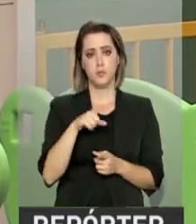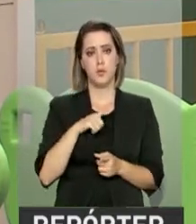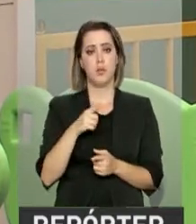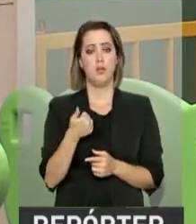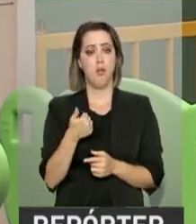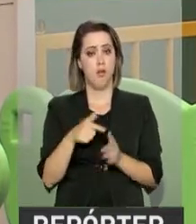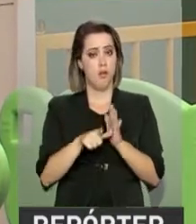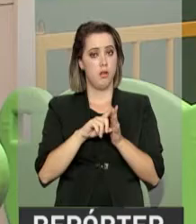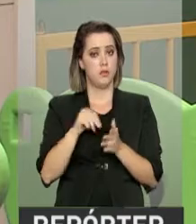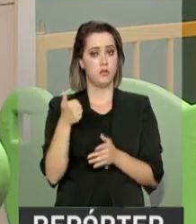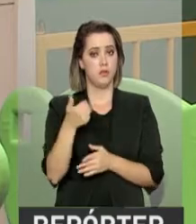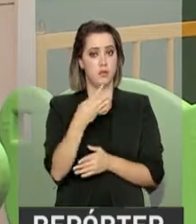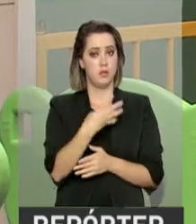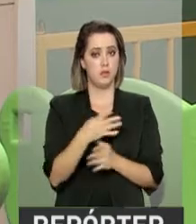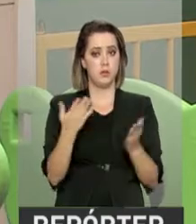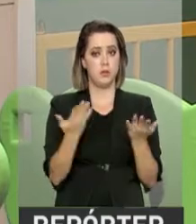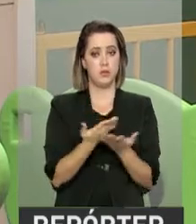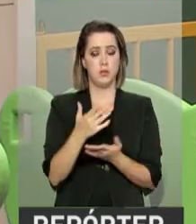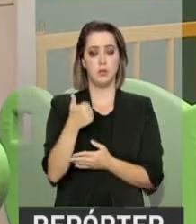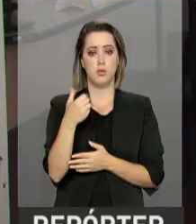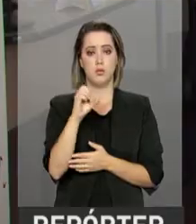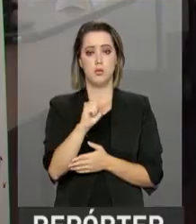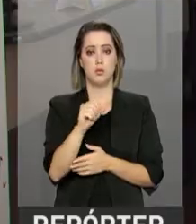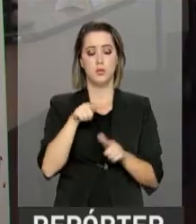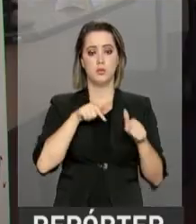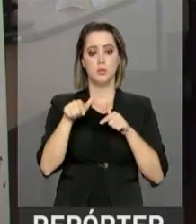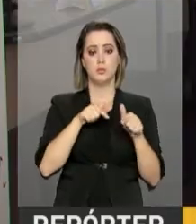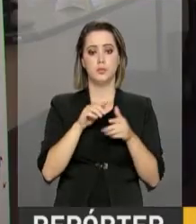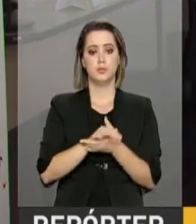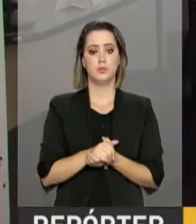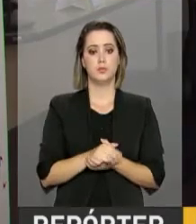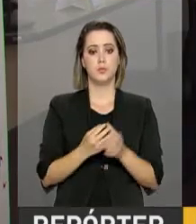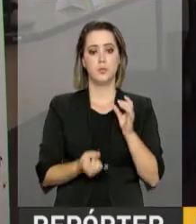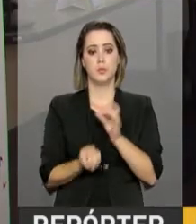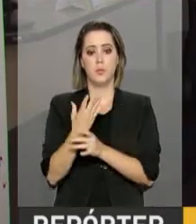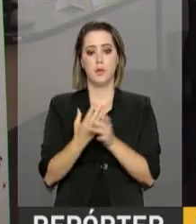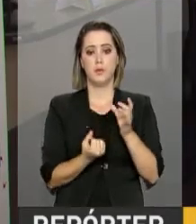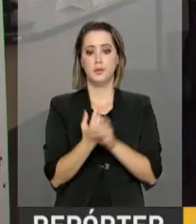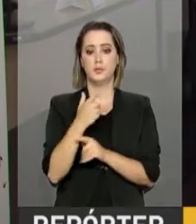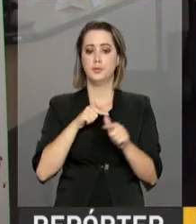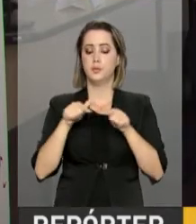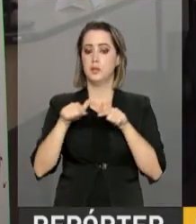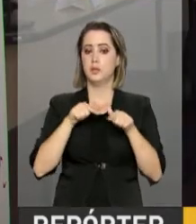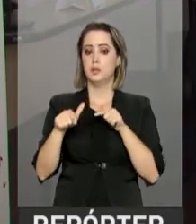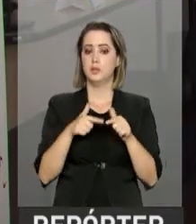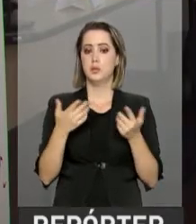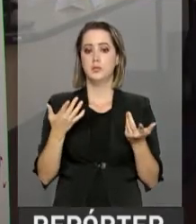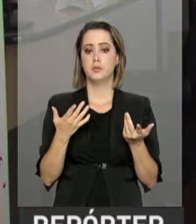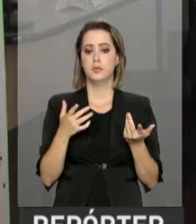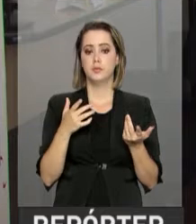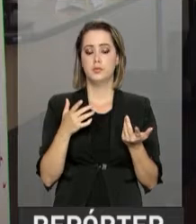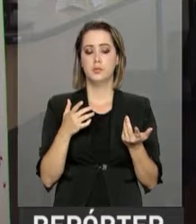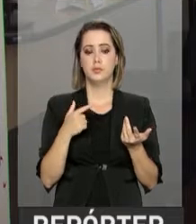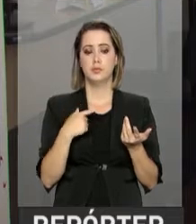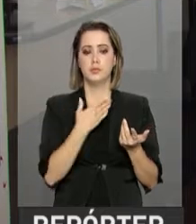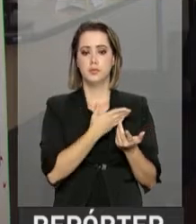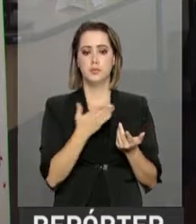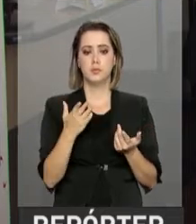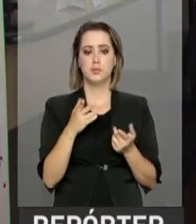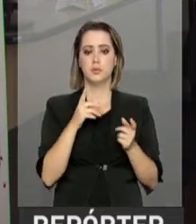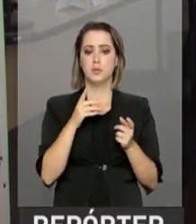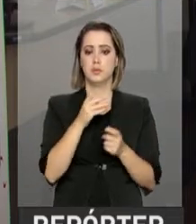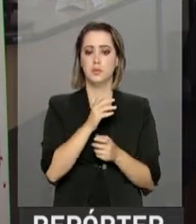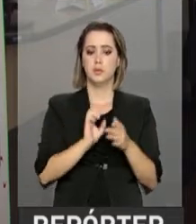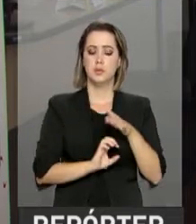de 14 para 18 empregados. Como estão sendo criados postos de trabalho novos, e as empresas